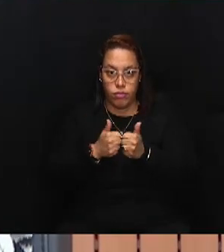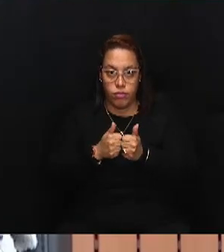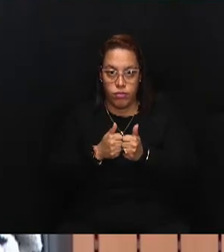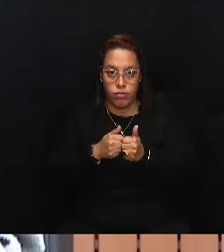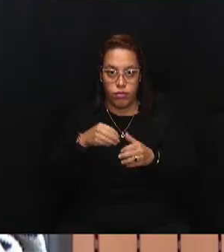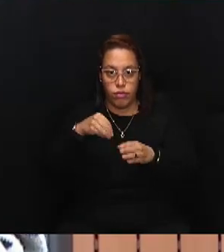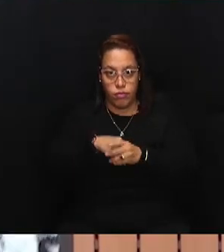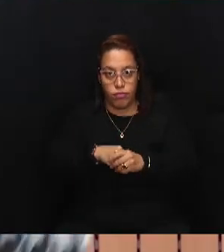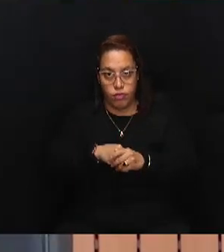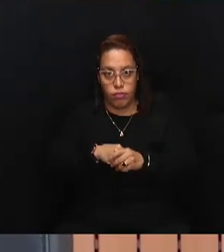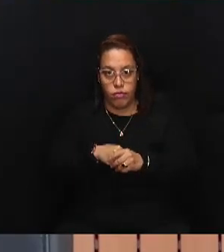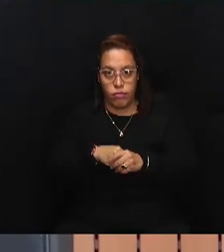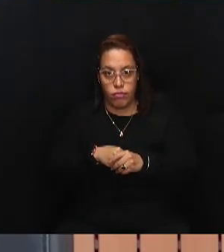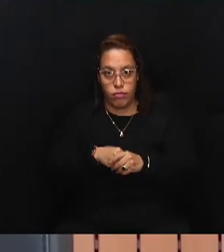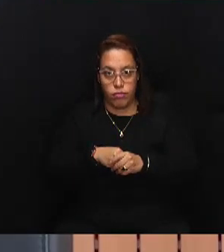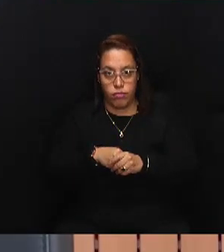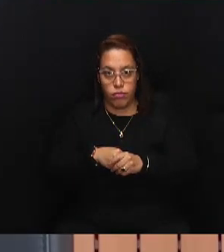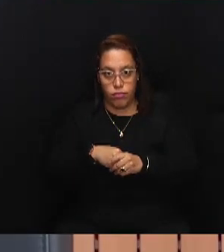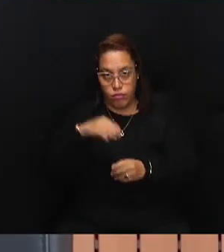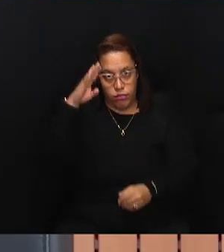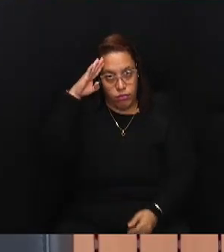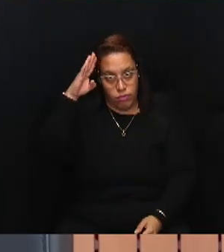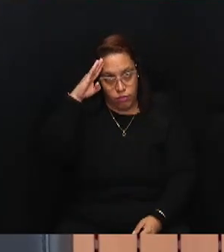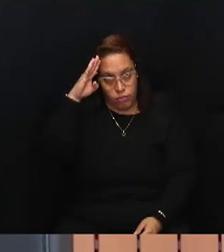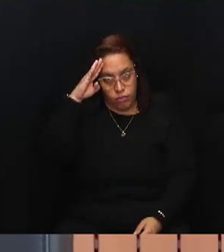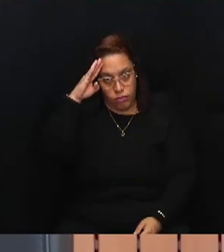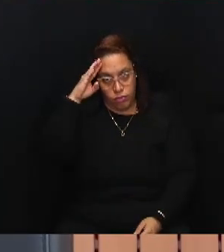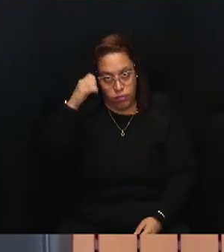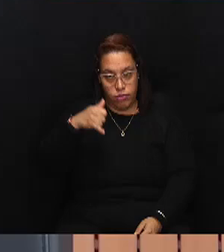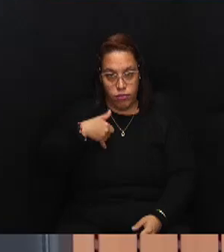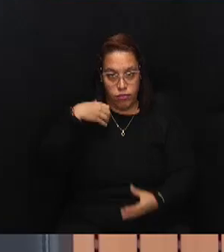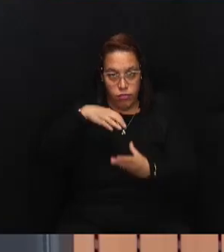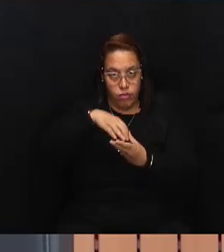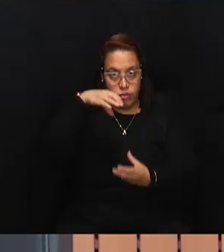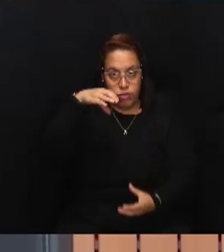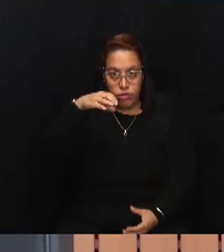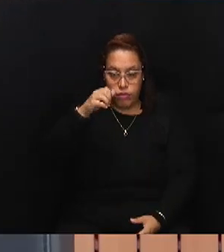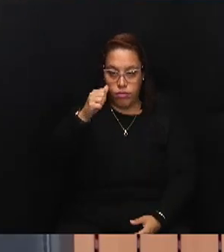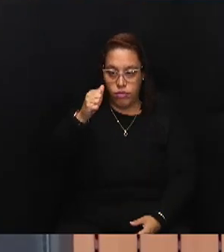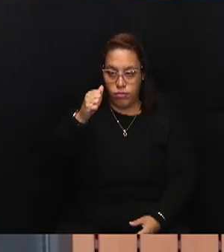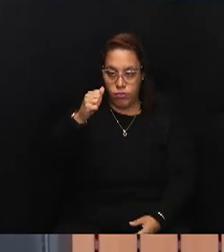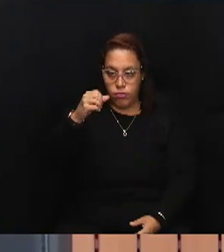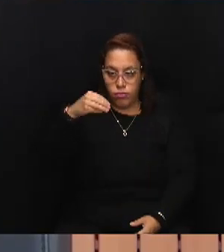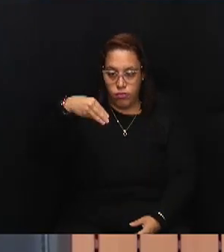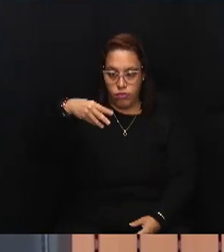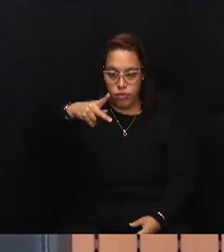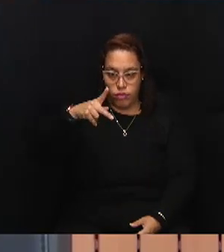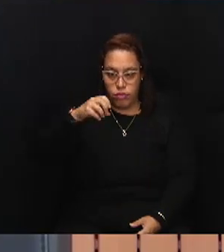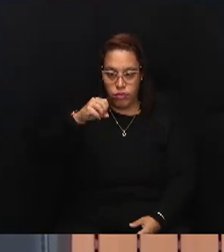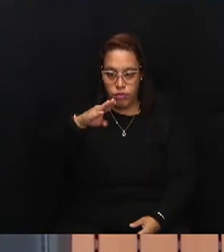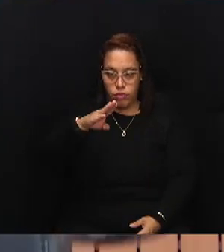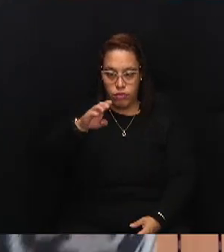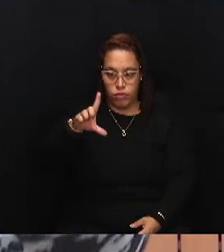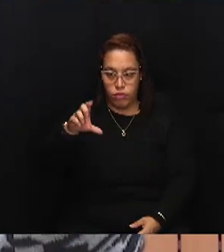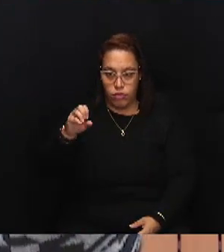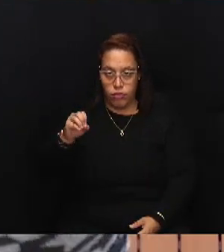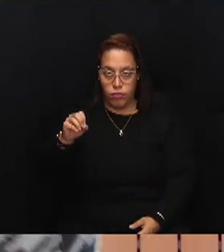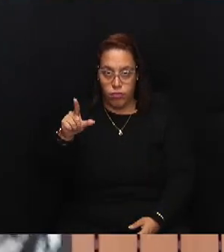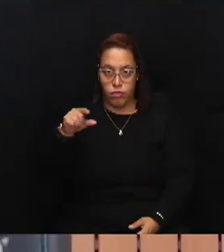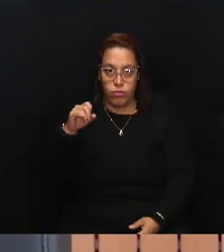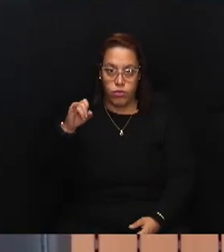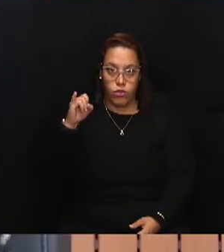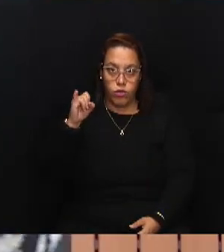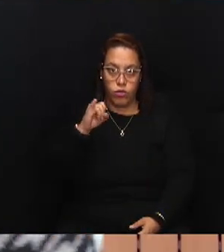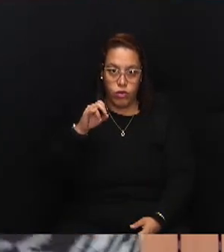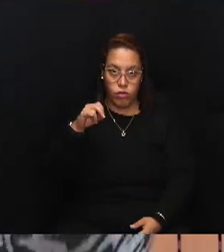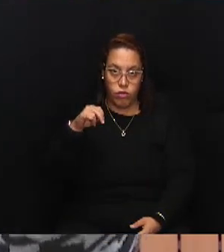do município. Então, principalmente os idosos do Campo Belo, muitas vezes eles descem até Santos Dumont para pegar o ônibus que vem de Indaiatuba.